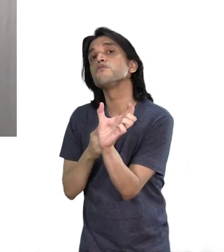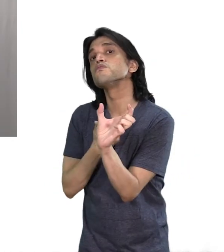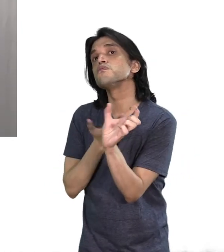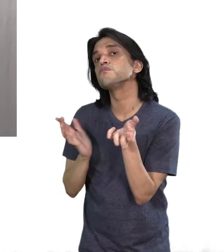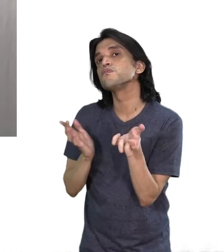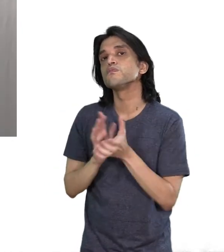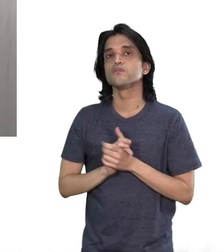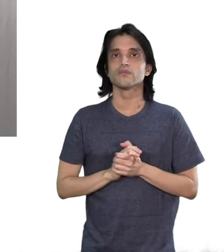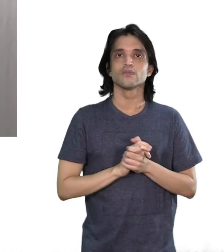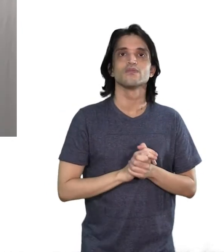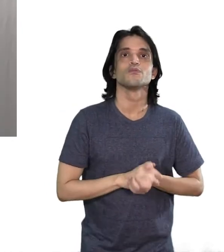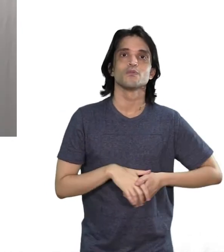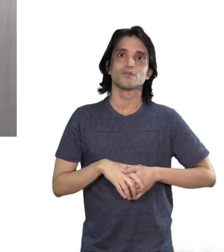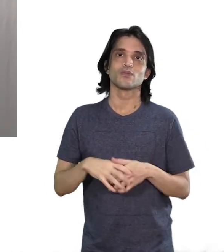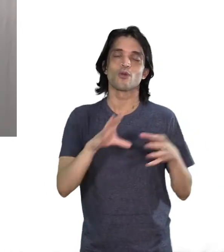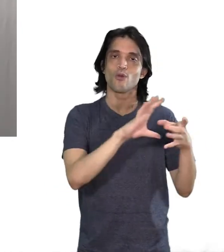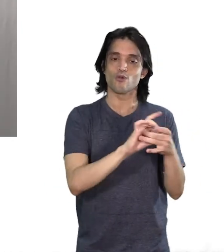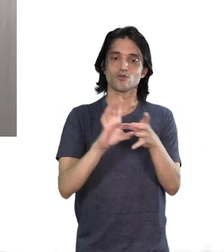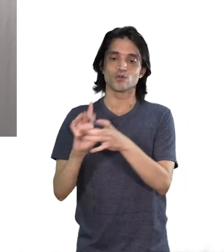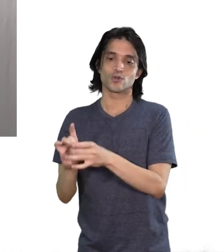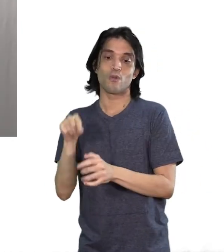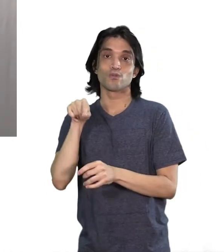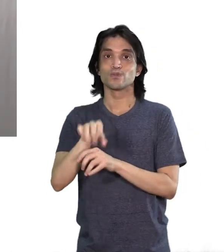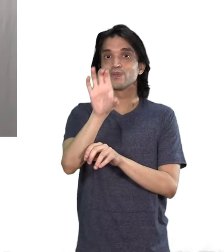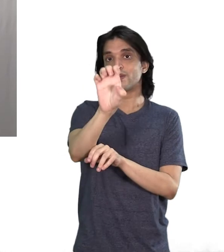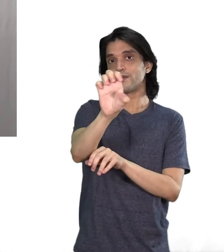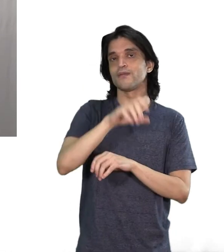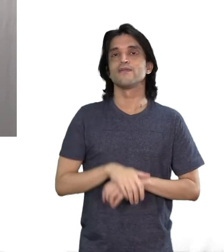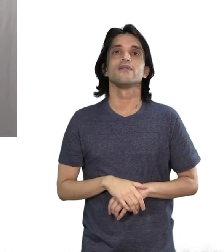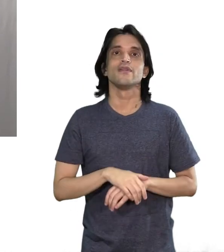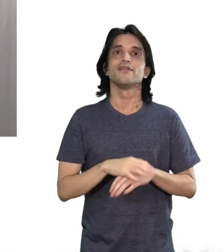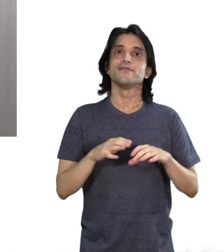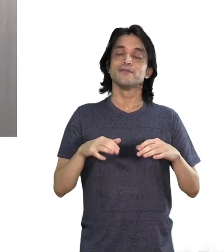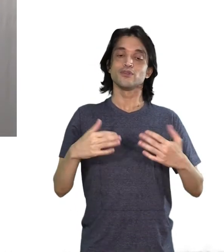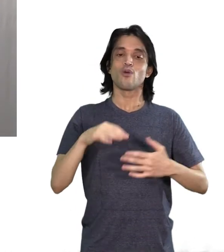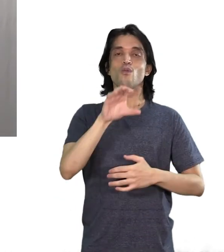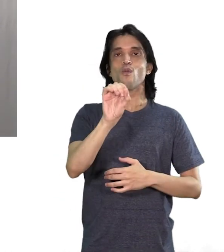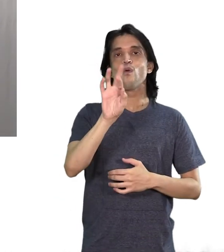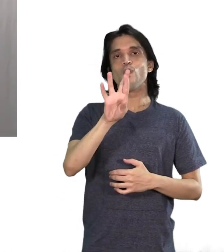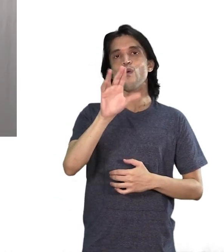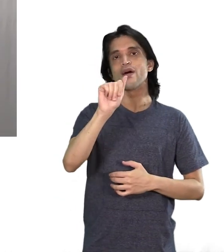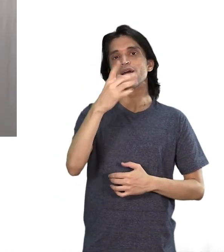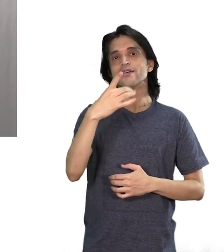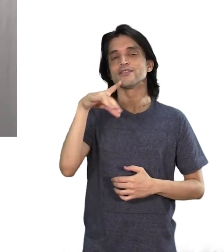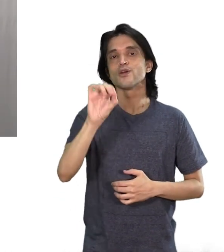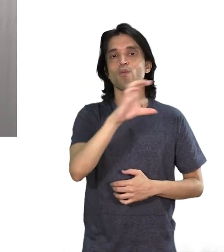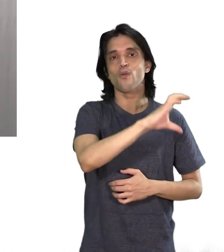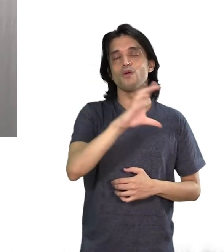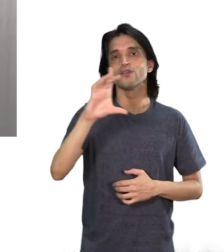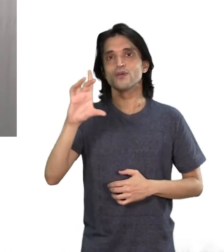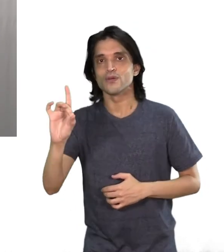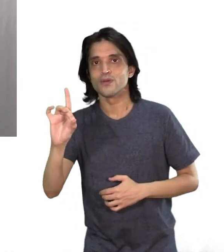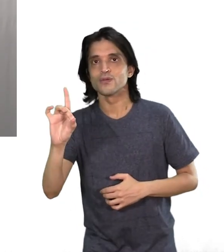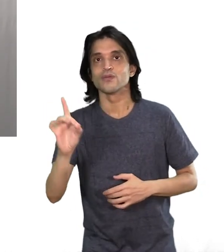bem, conjunção e. Então, é uma oração coordenada sindética